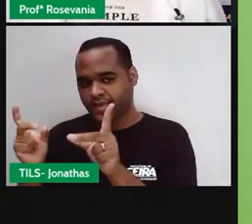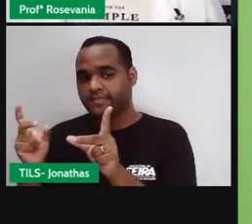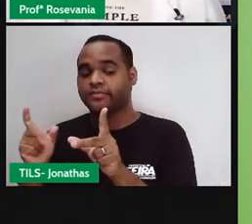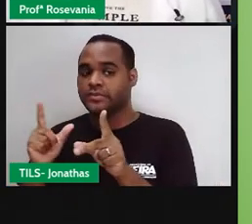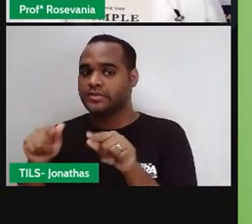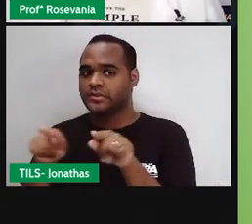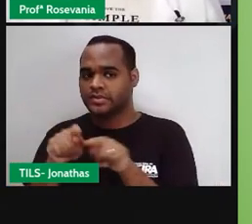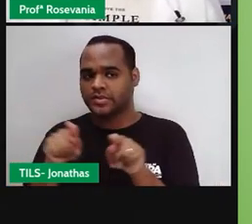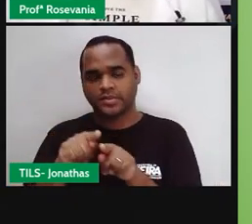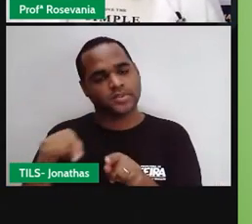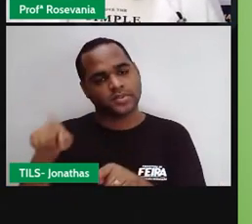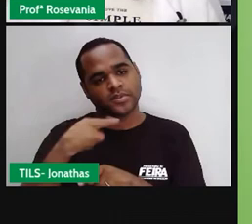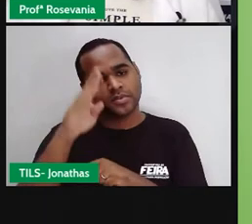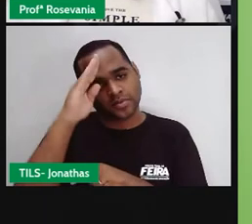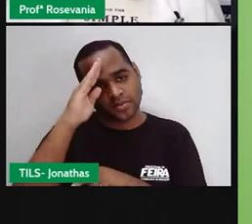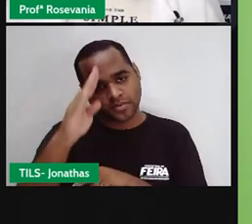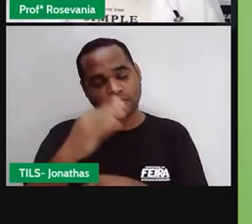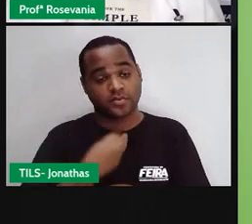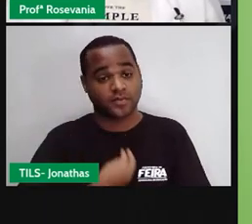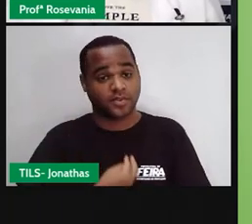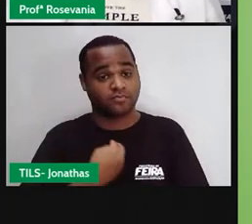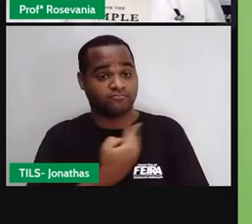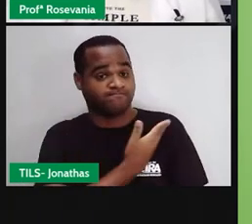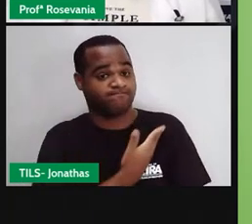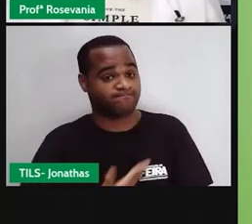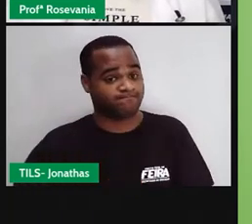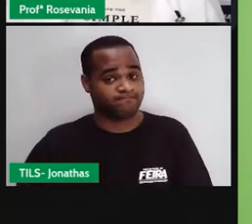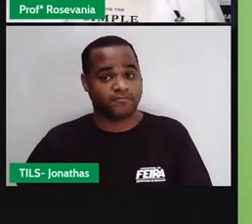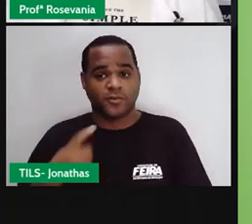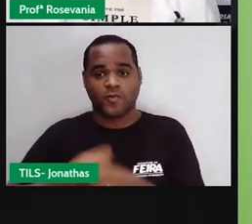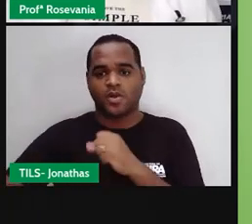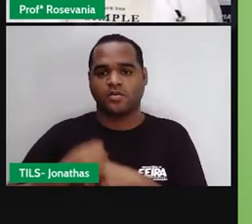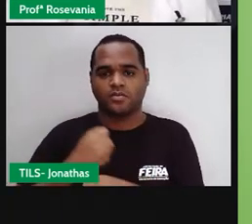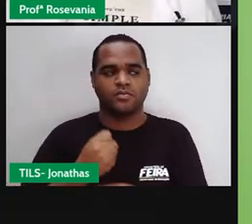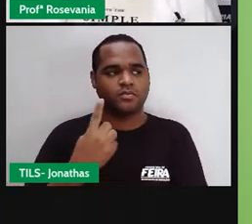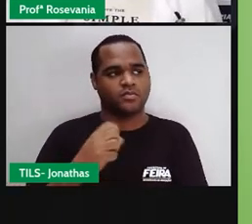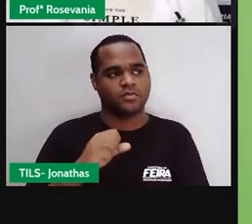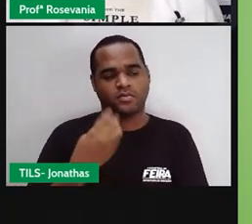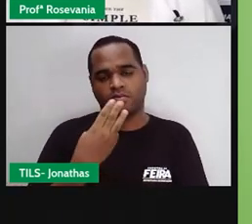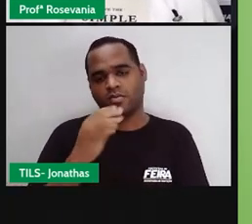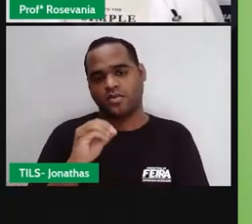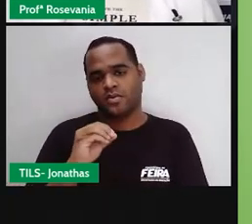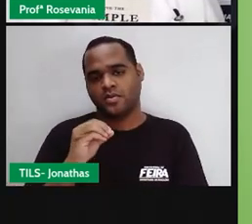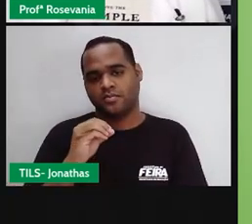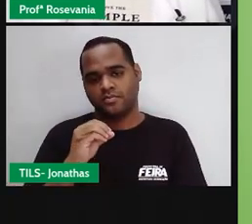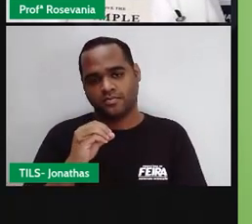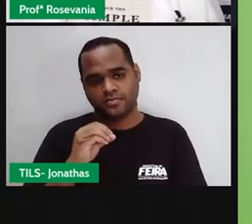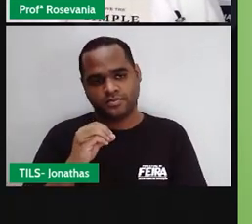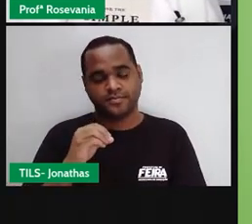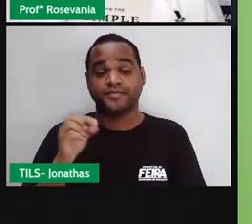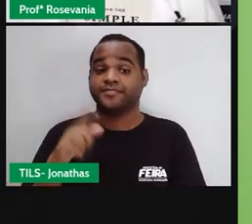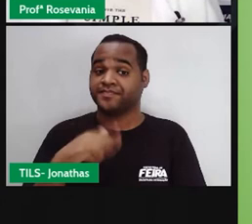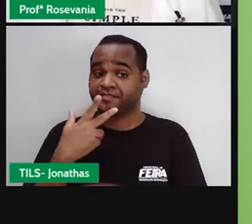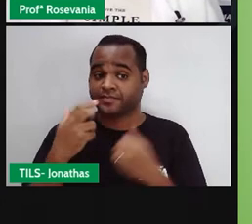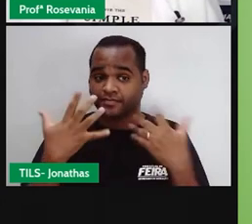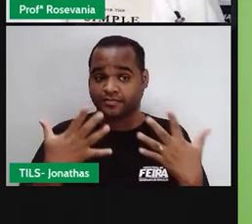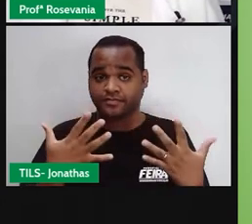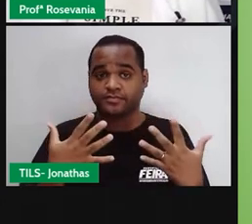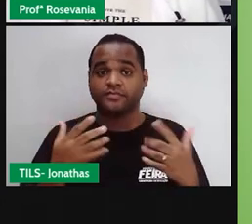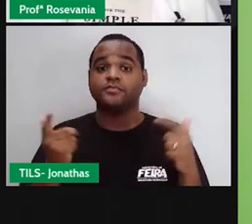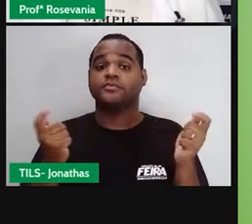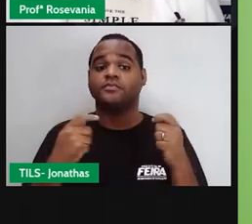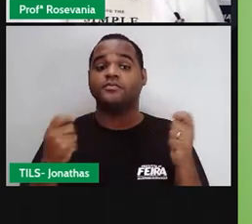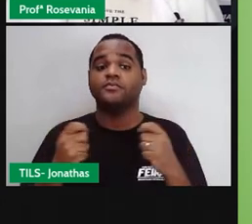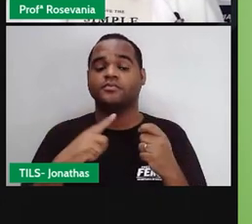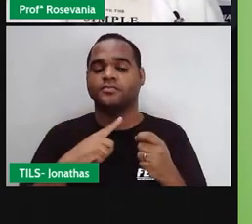depois com um investimento por parte do governo em 1930. Então, ocorreu como forma de substituir